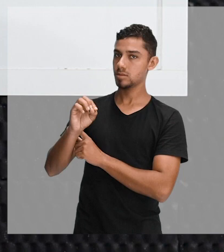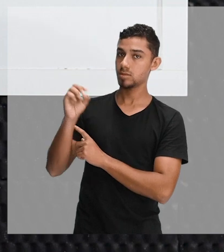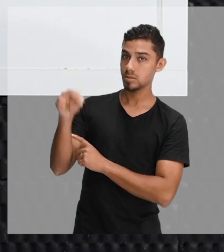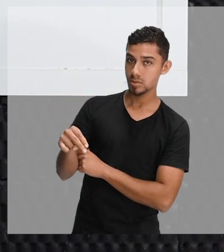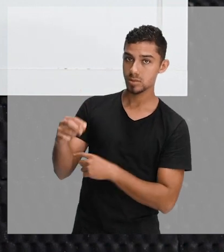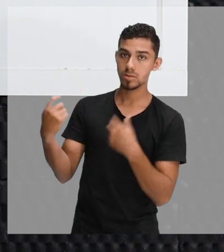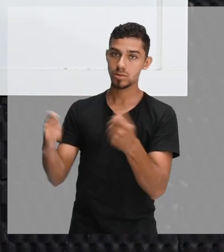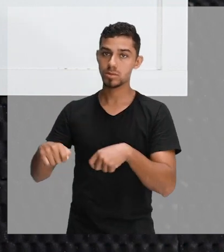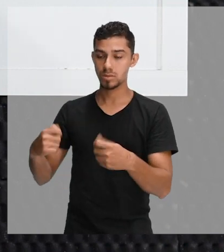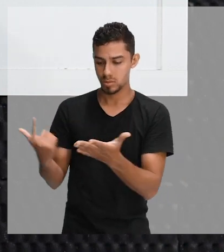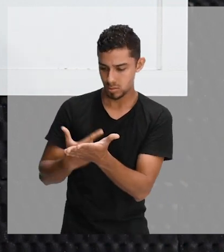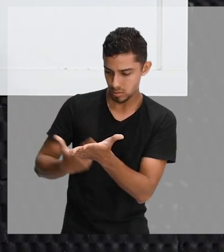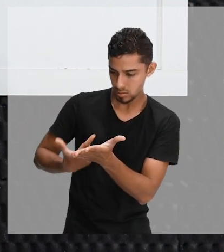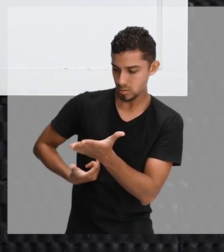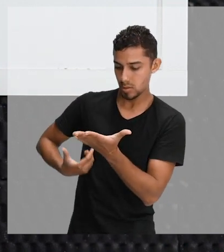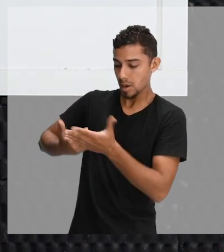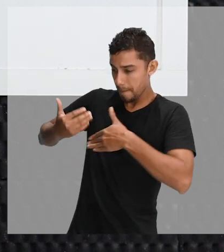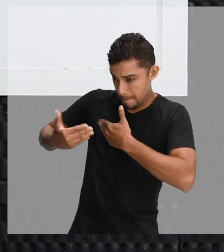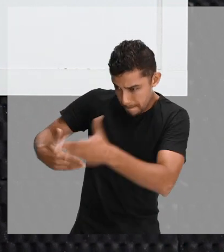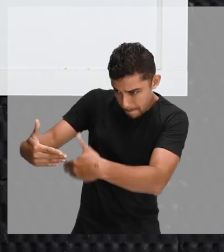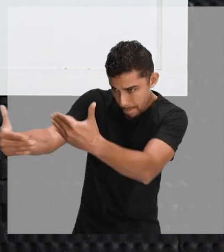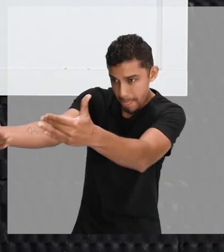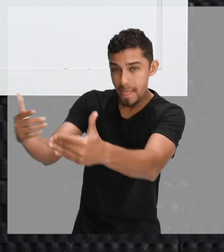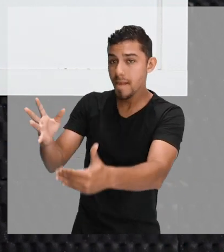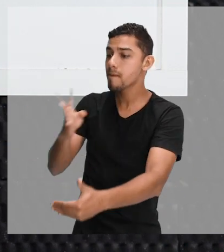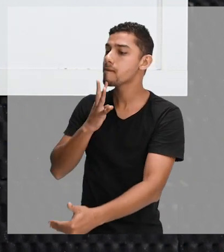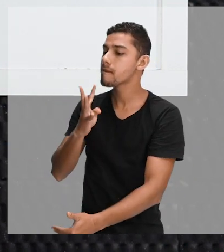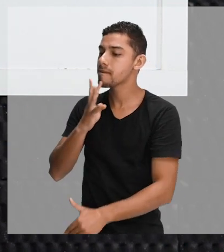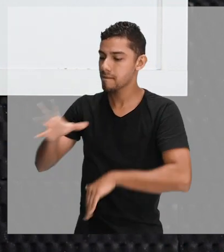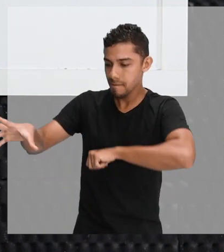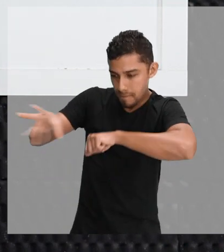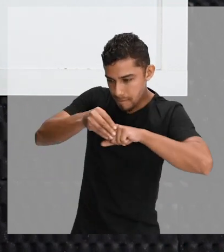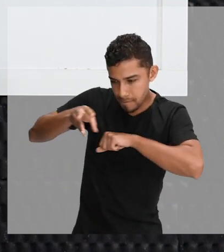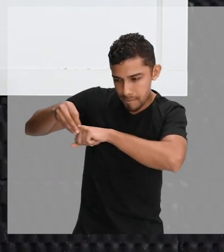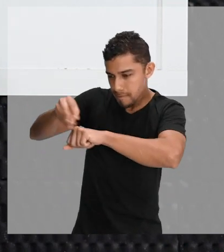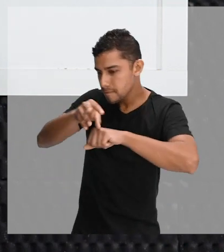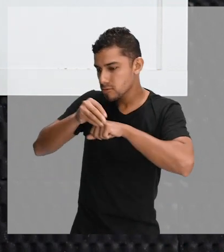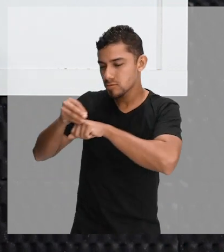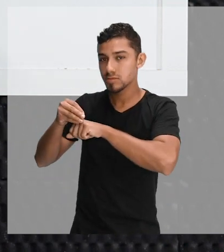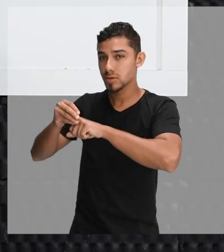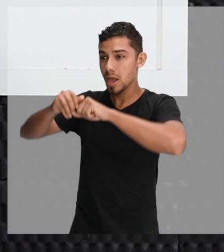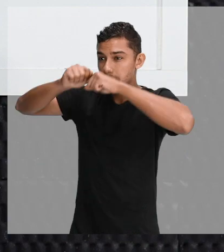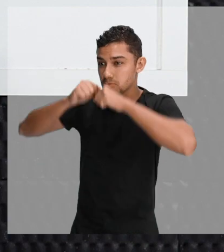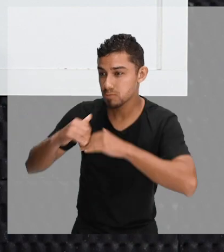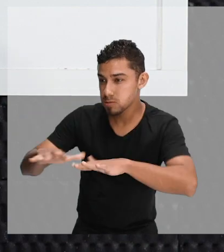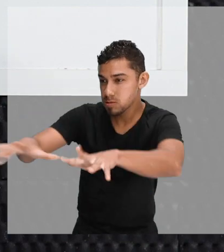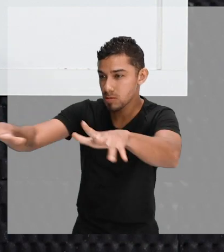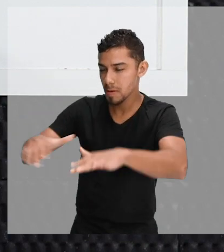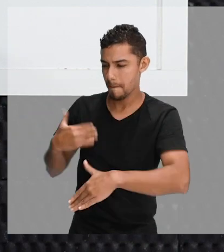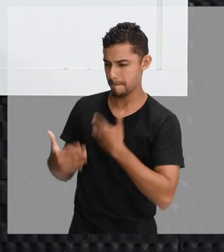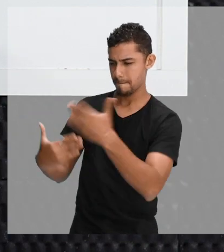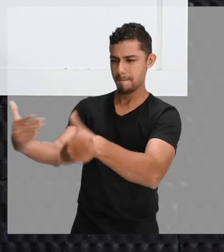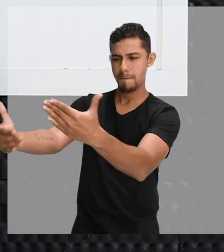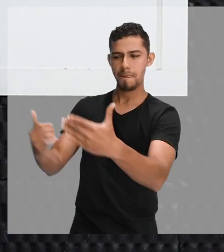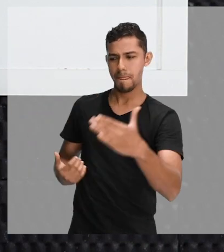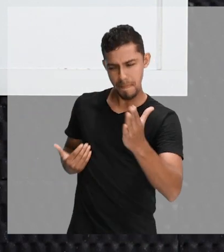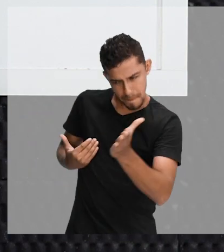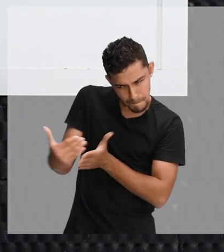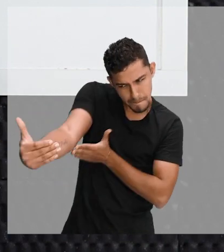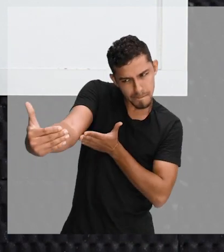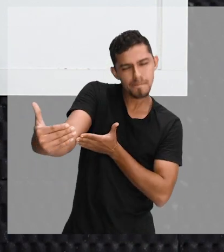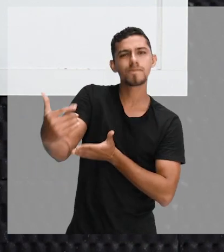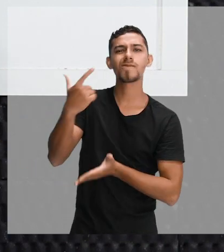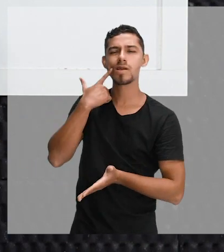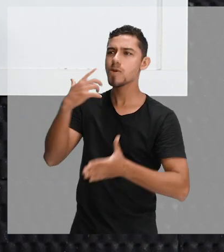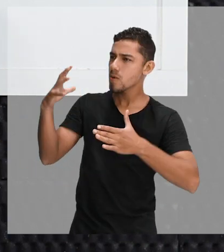gerar o conhecimento e não comprová-lo necessariamente. A geração, a gênese, o start do conhecimento é a